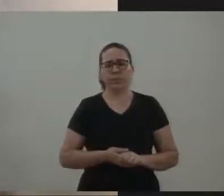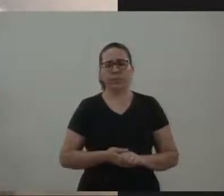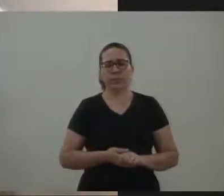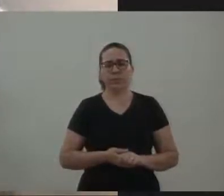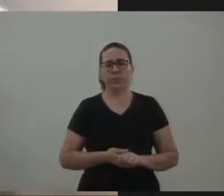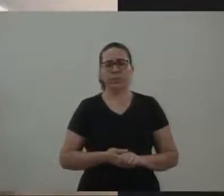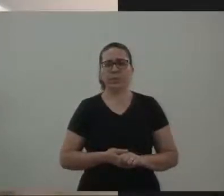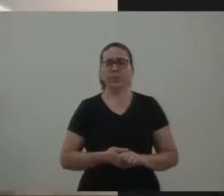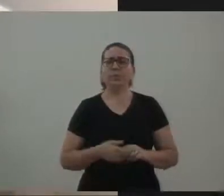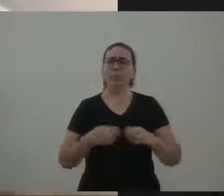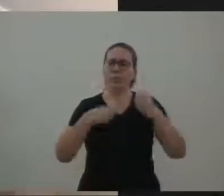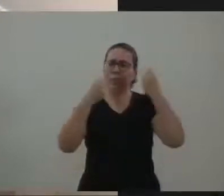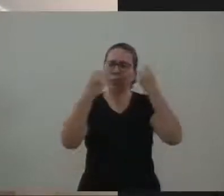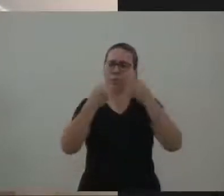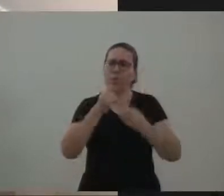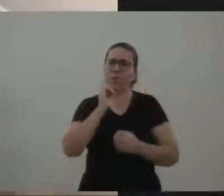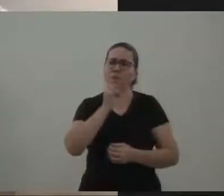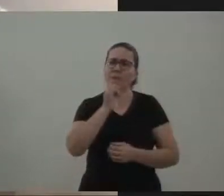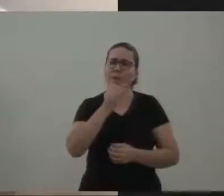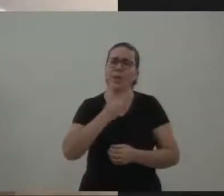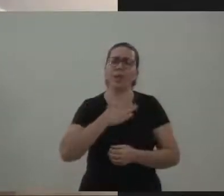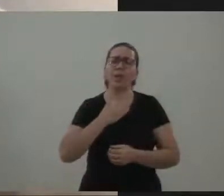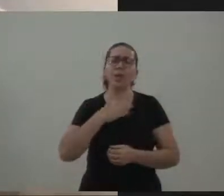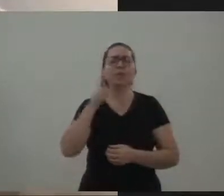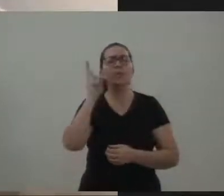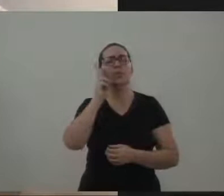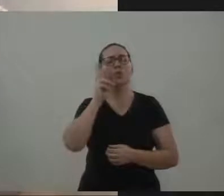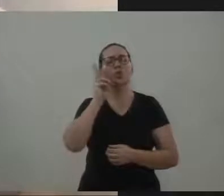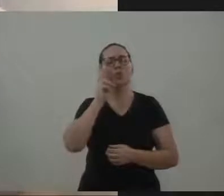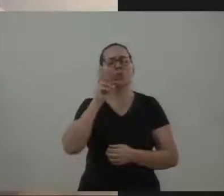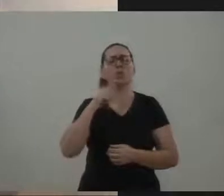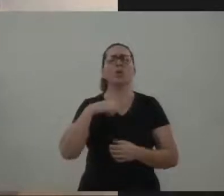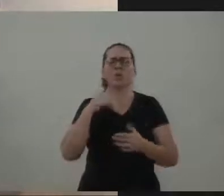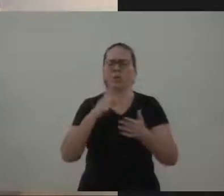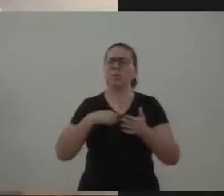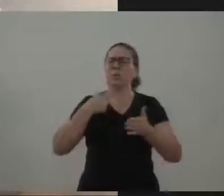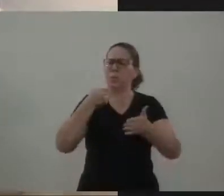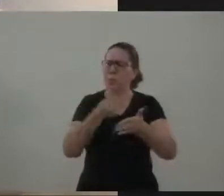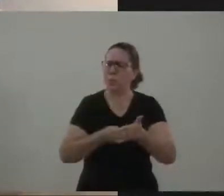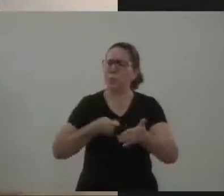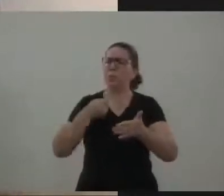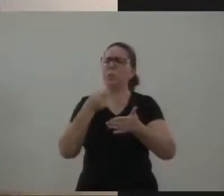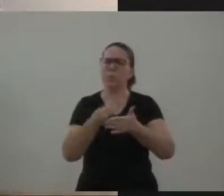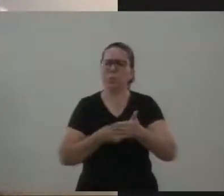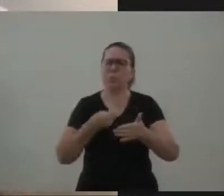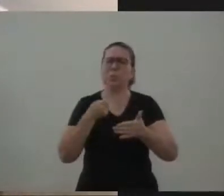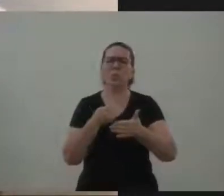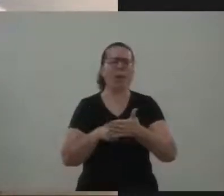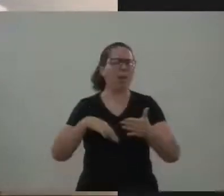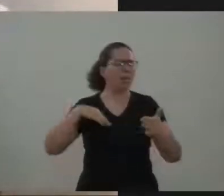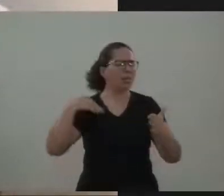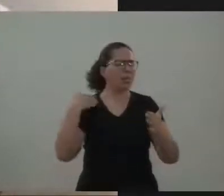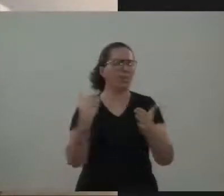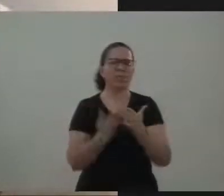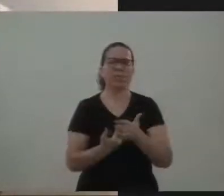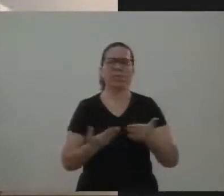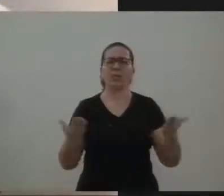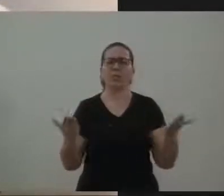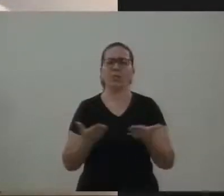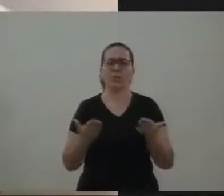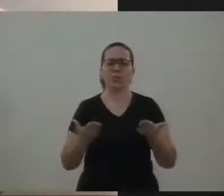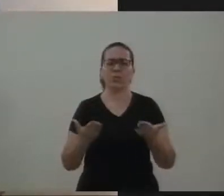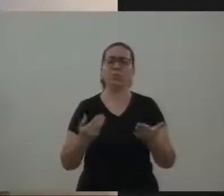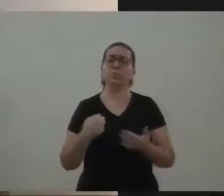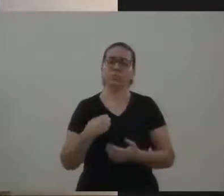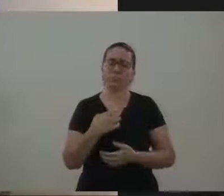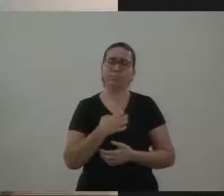falar sobre a minha história. A minha história realmente é uma história de luta e está sendo luta até hoje, né? Então, assim, fico